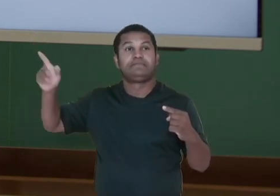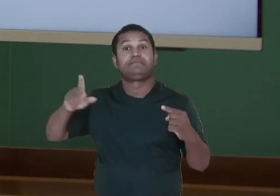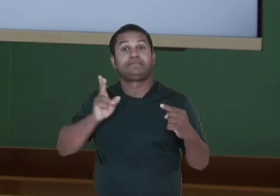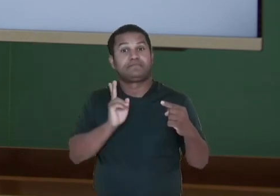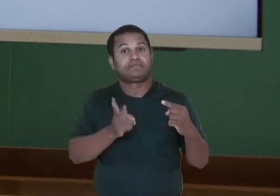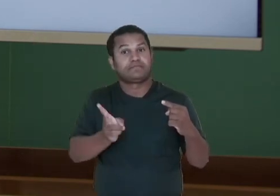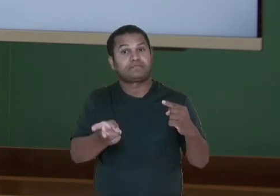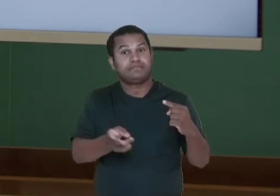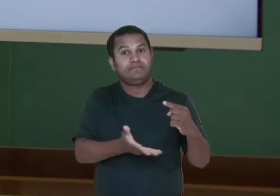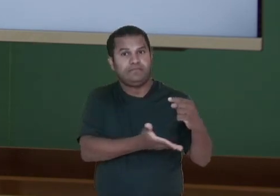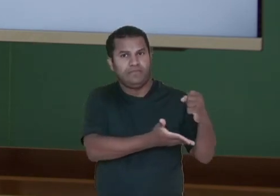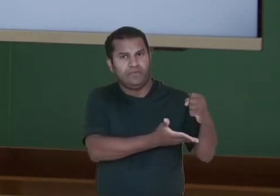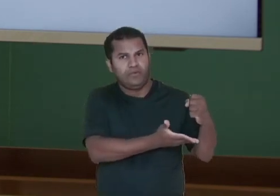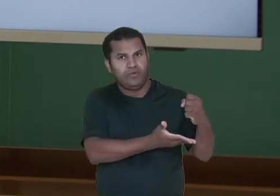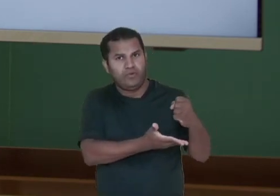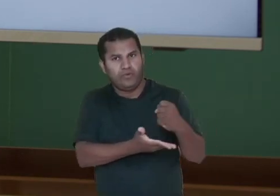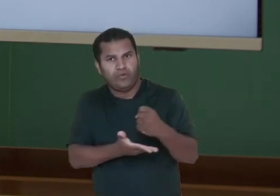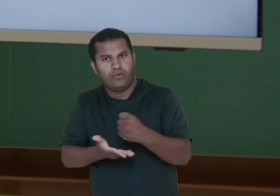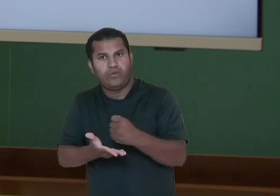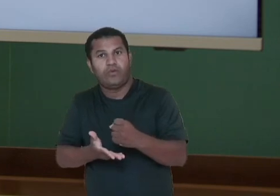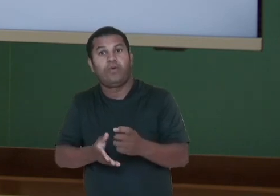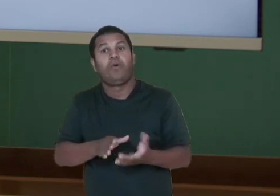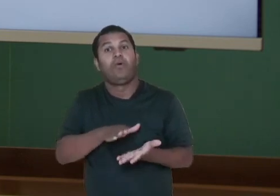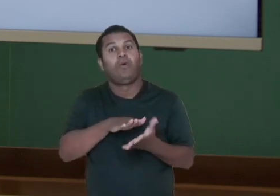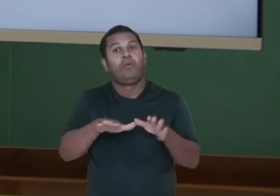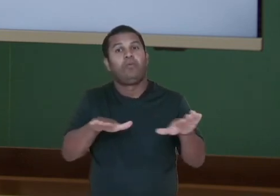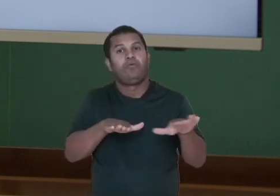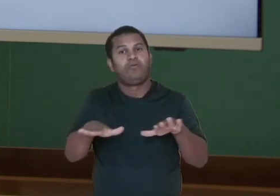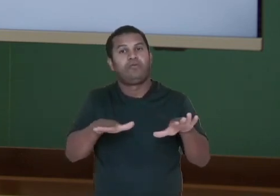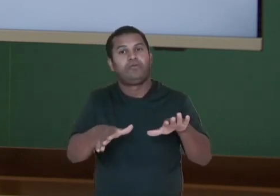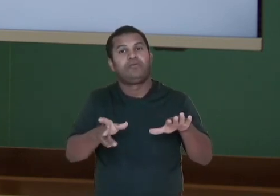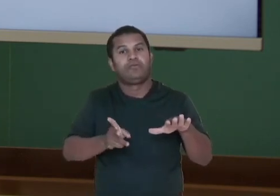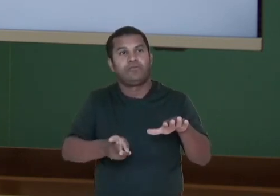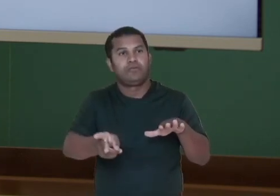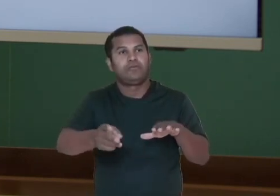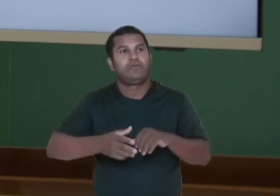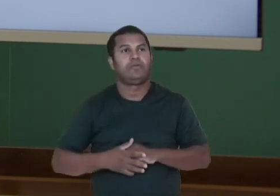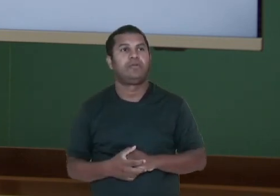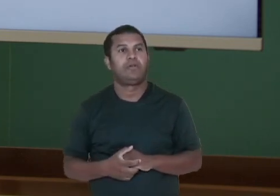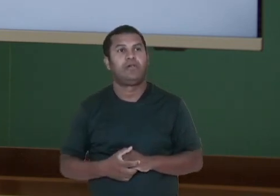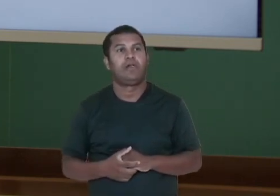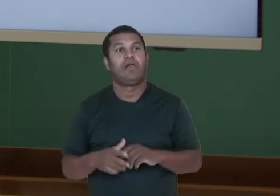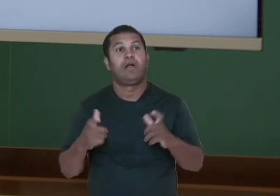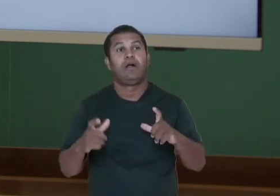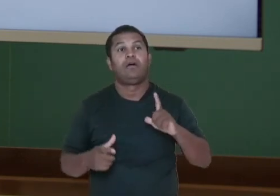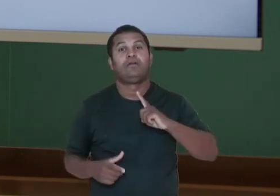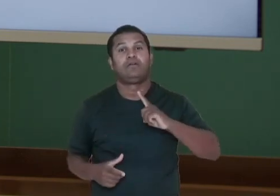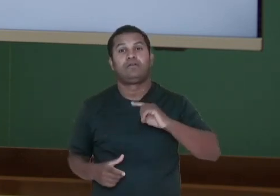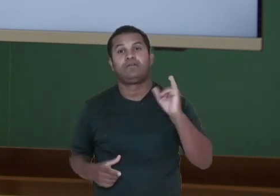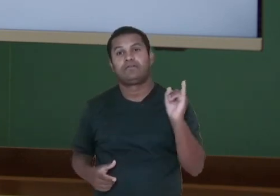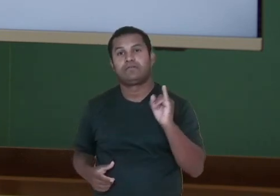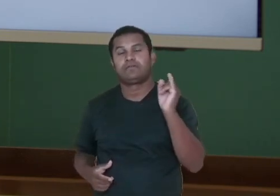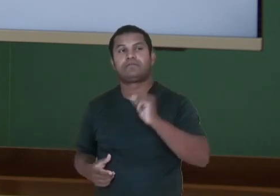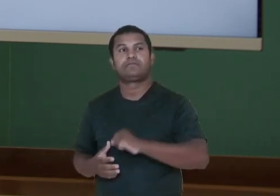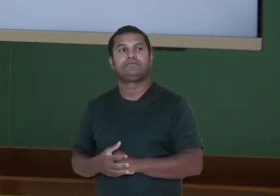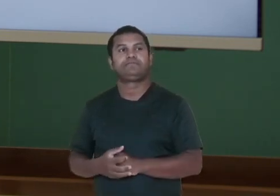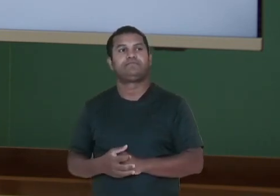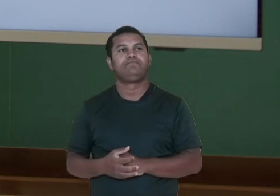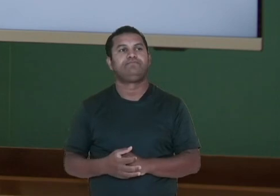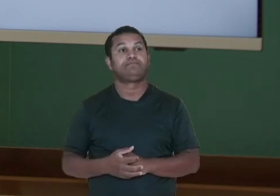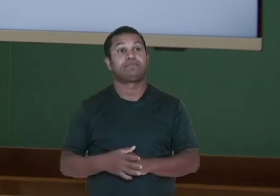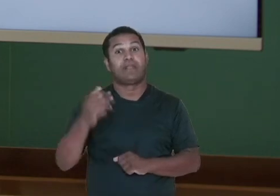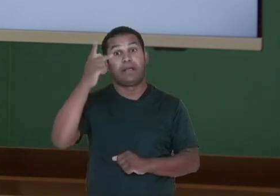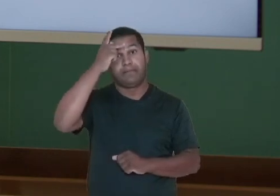continue, certo? Então é aqui que está a jogadinha. Então você vai fazer com que ela mantenha essa quantidade. O nosso amigo que